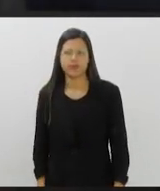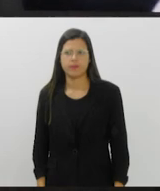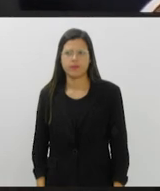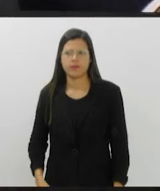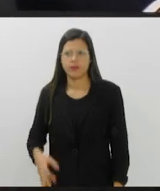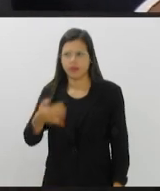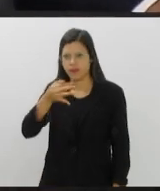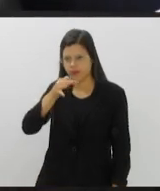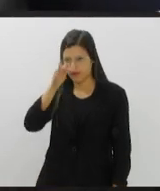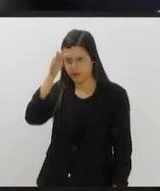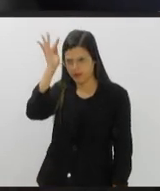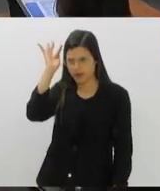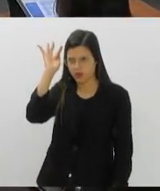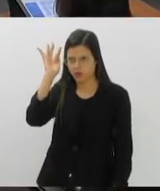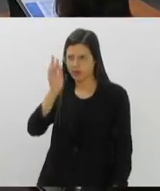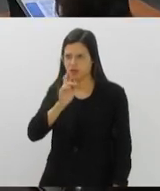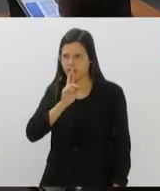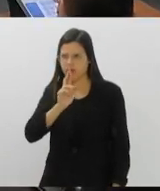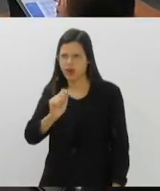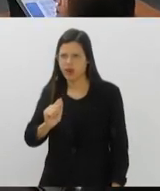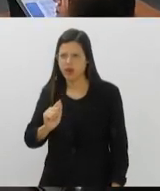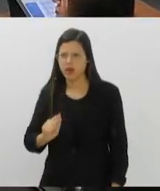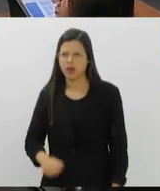Fred Pacheco Amorim.